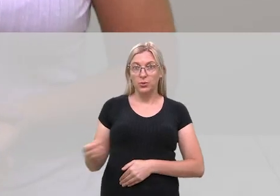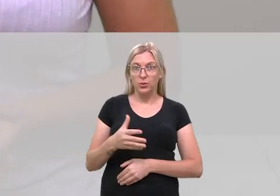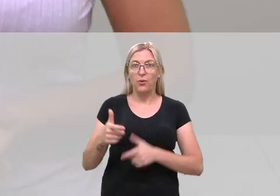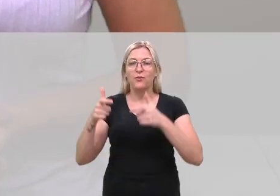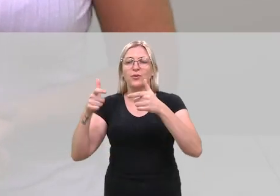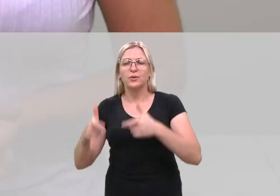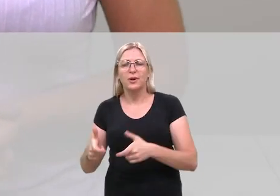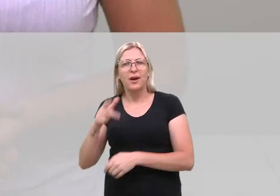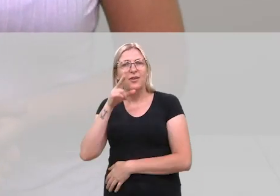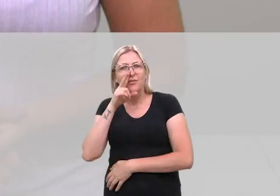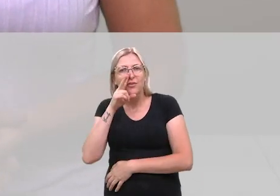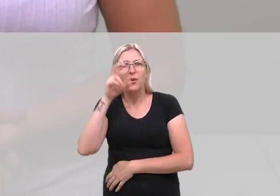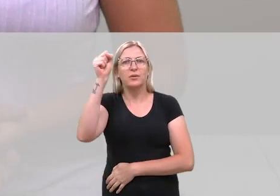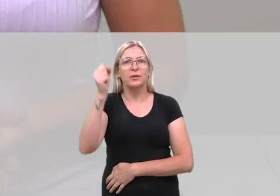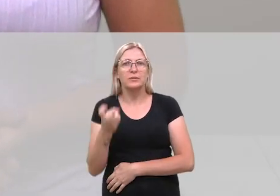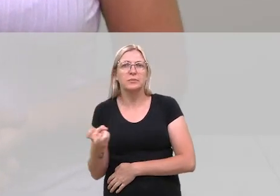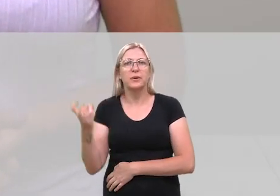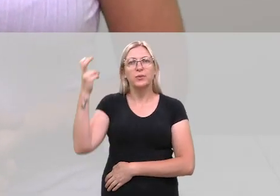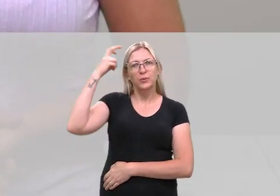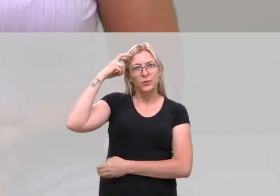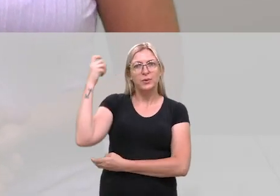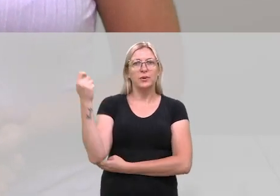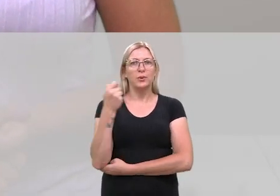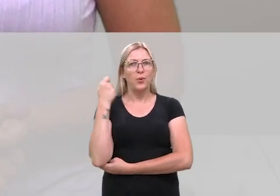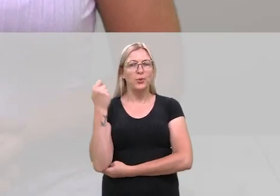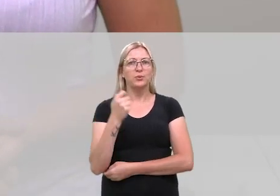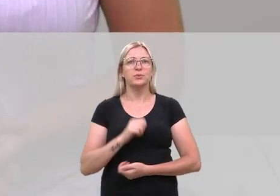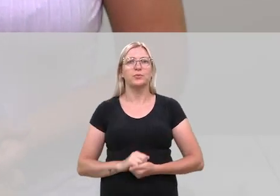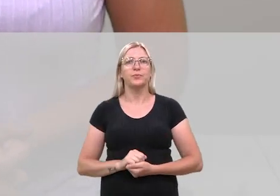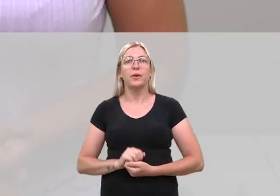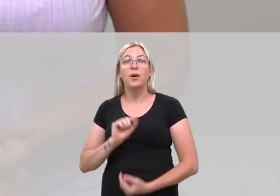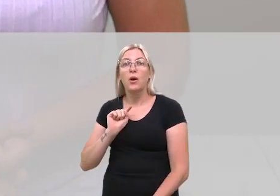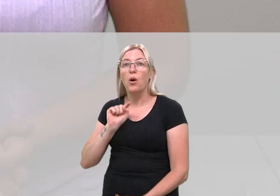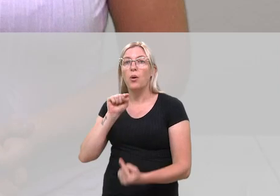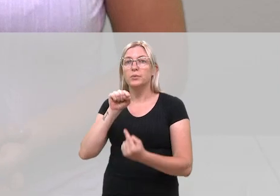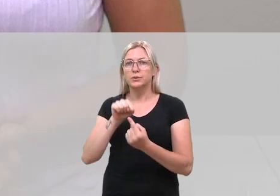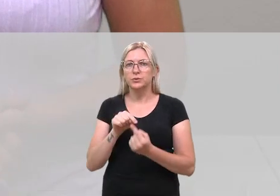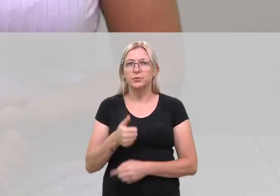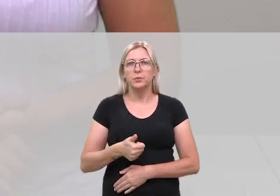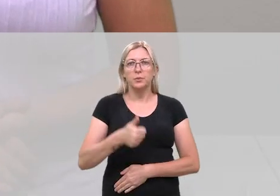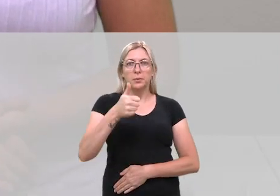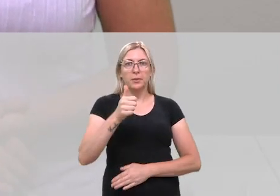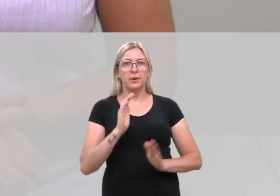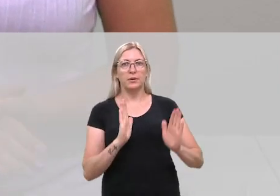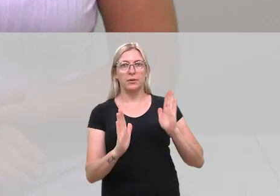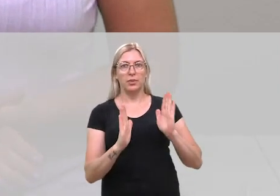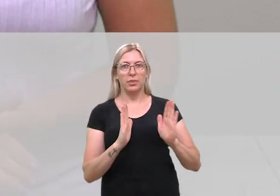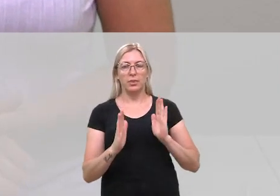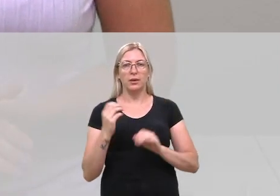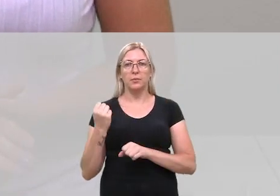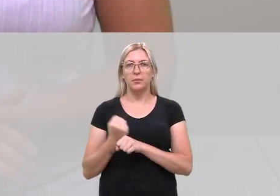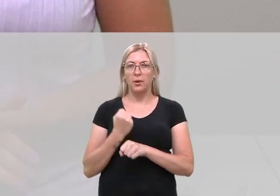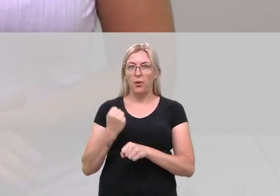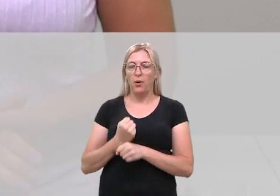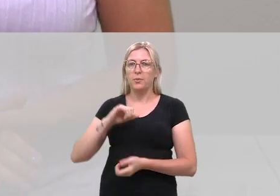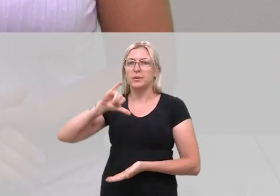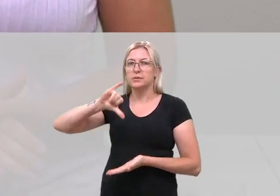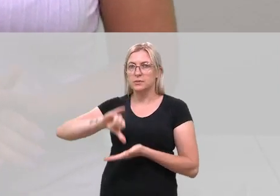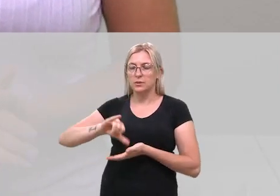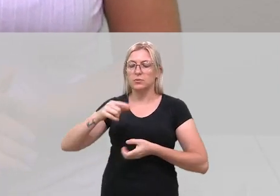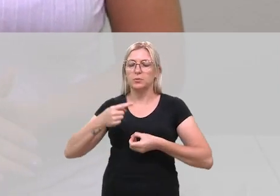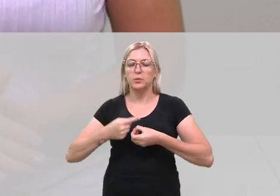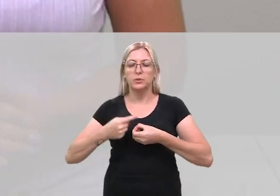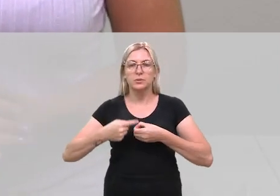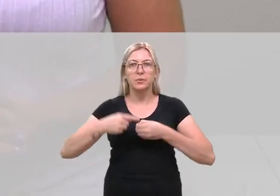Um novo espaço para o fortalecimento da cultura do Rio Grande do Sul. A previsão do município é que a primeira etapa das obras do Centro Municipal